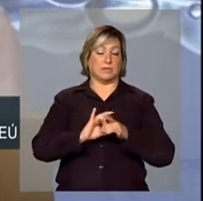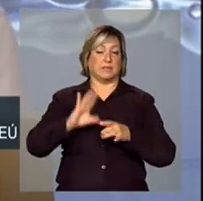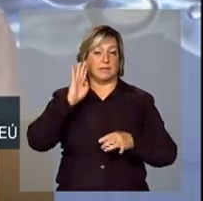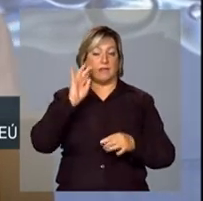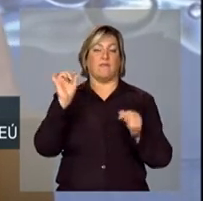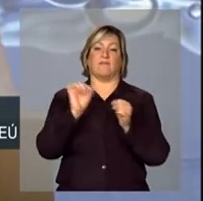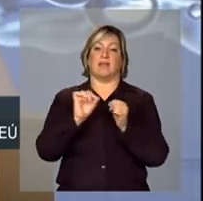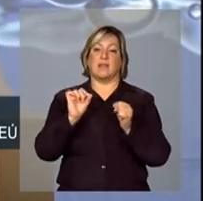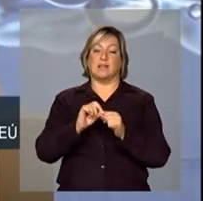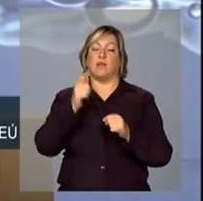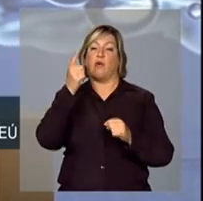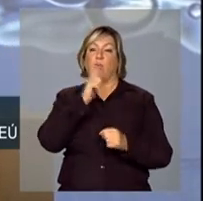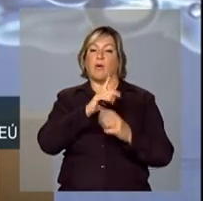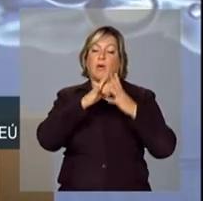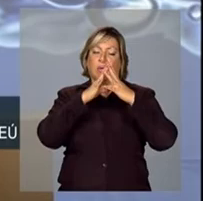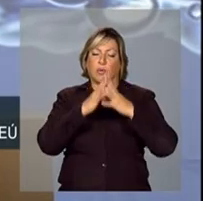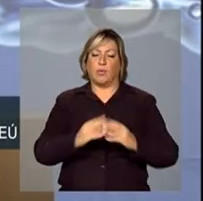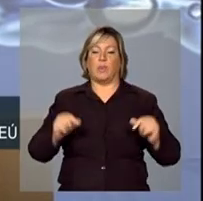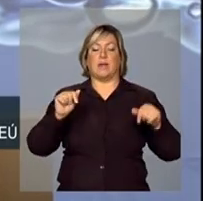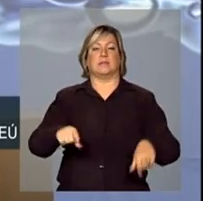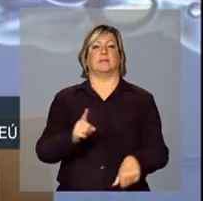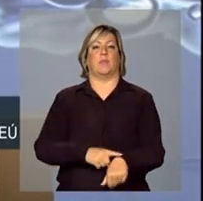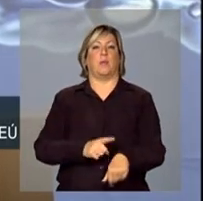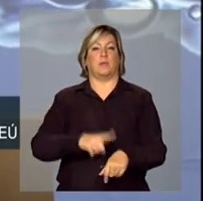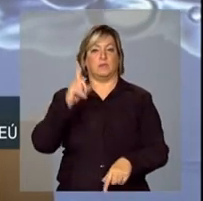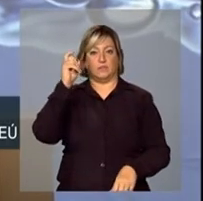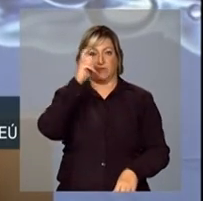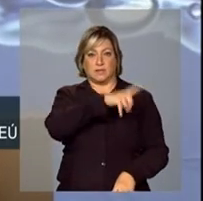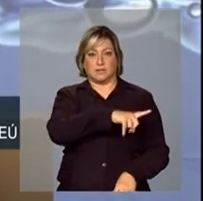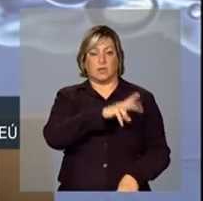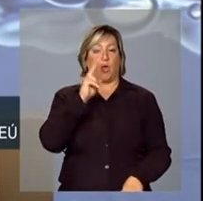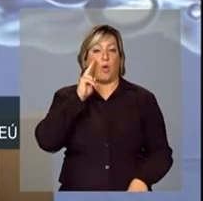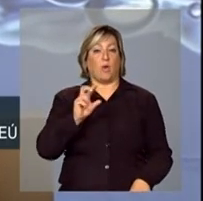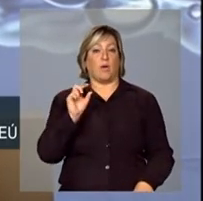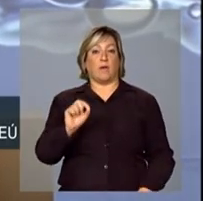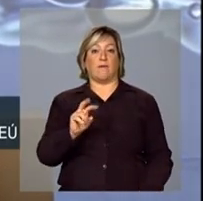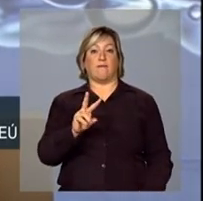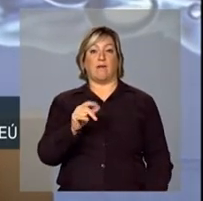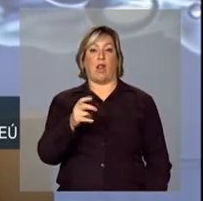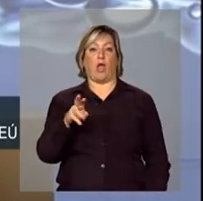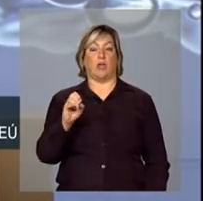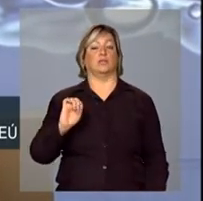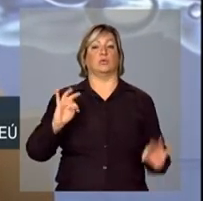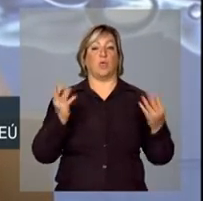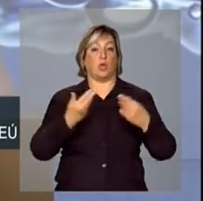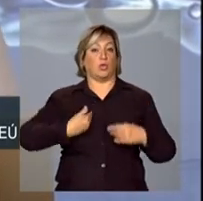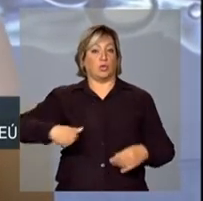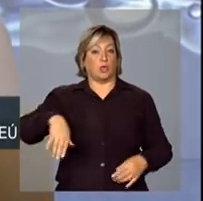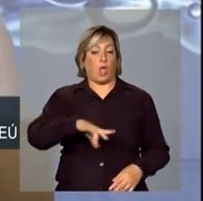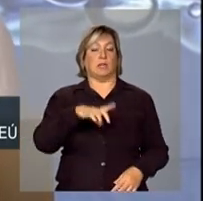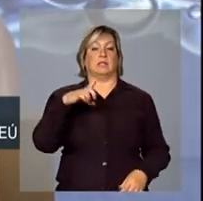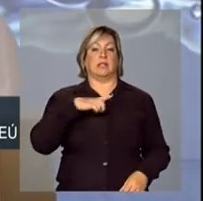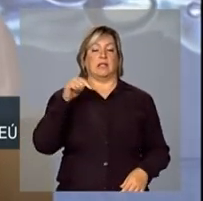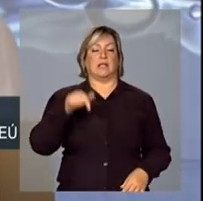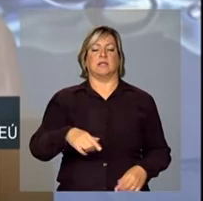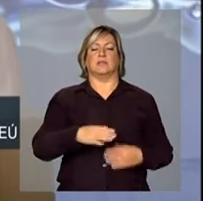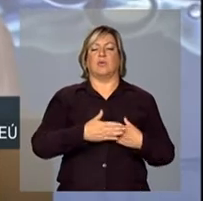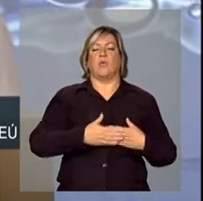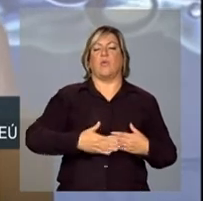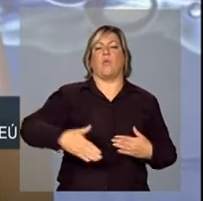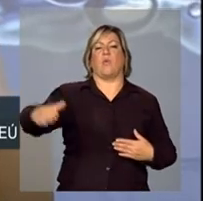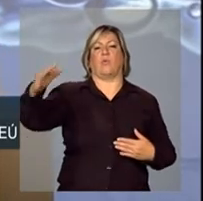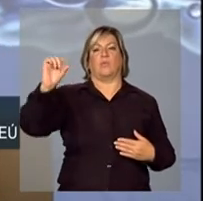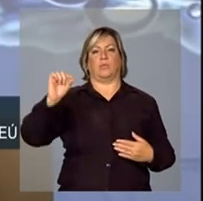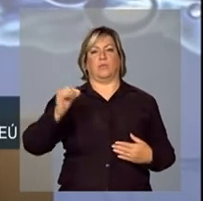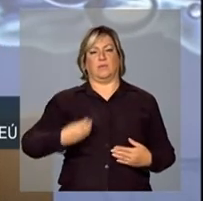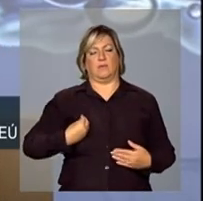saída deste momento duro, olhando os valores que carregamos todos nós nessa longa caminhada. Um